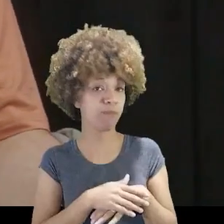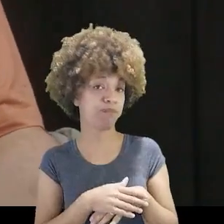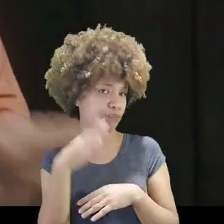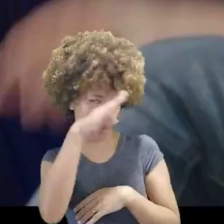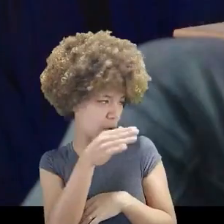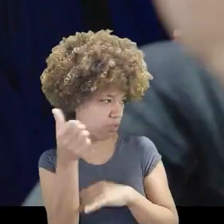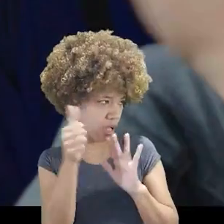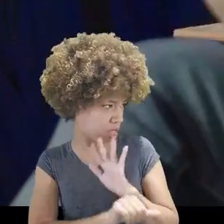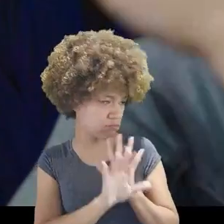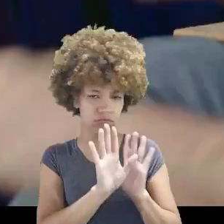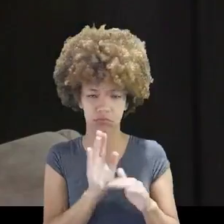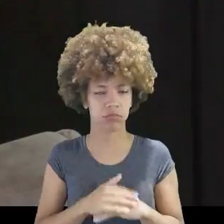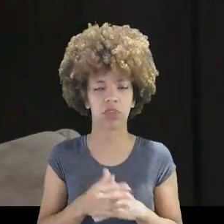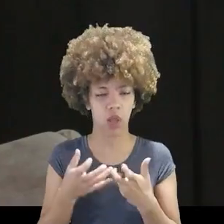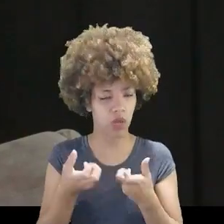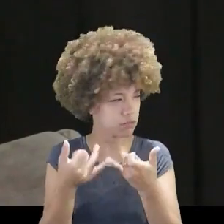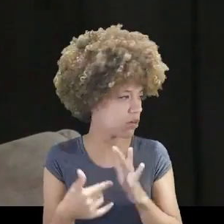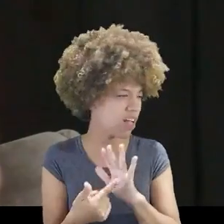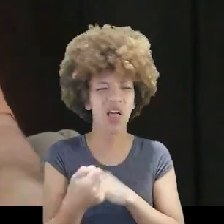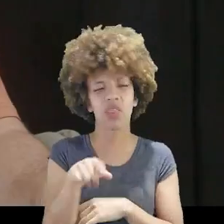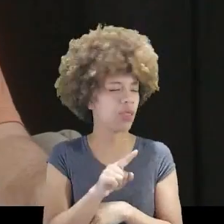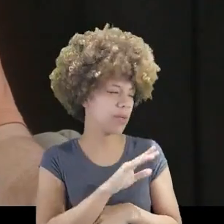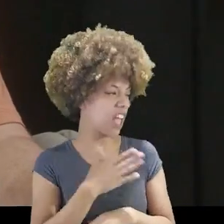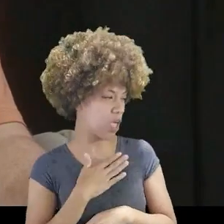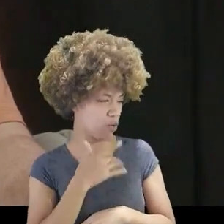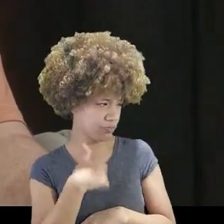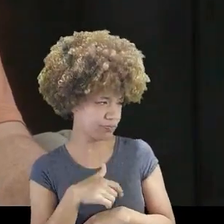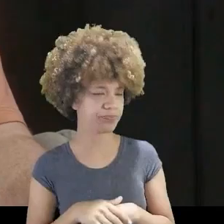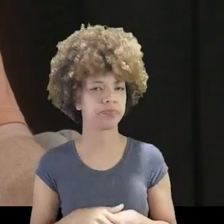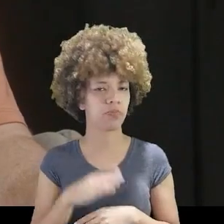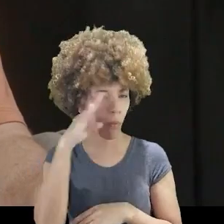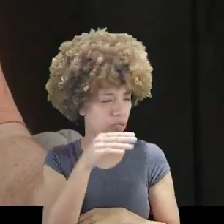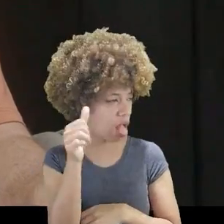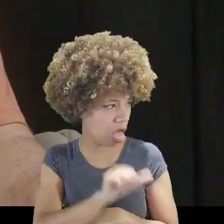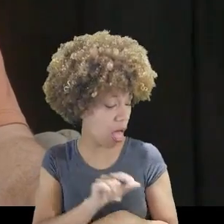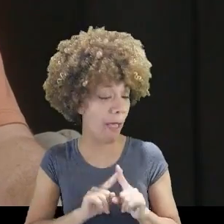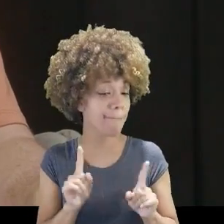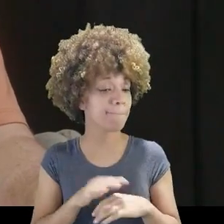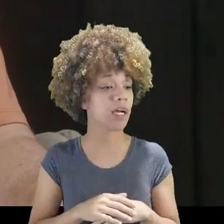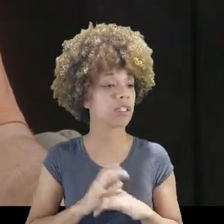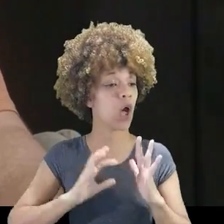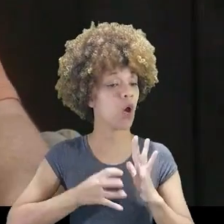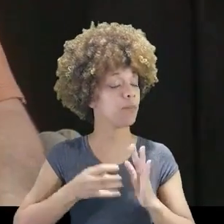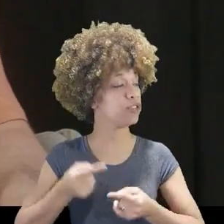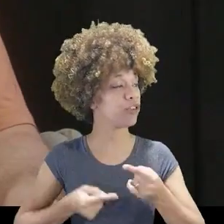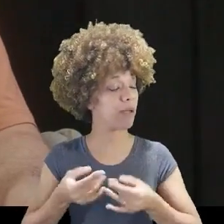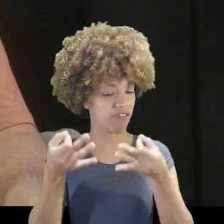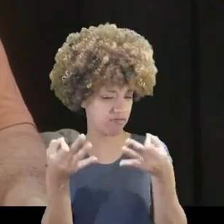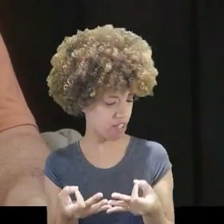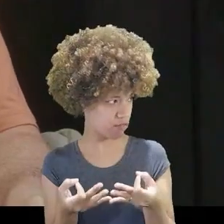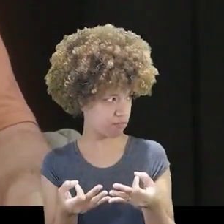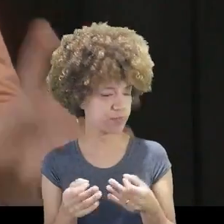eu acho que o bolsonaro bosta quero fazer questão de falar isso não sabe botar na tua boca eu falo eu acho que não gosta mas também essa o caminho de